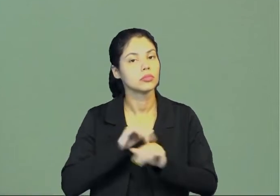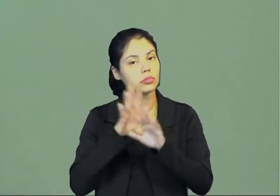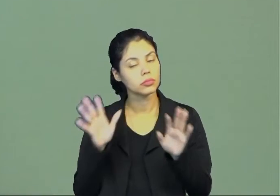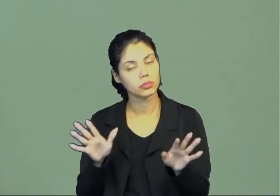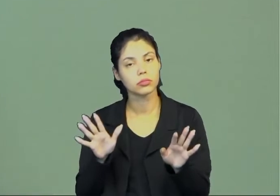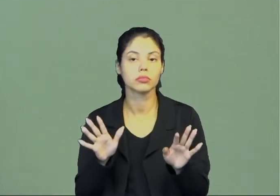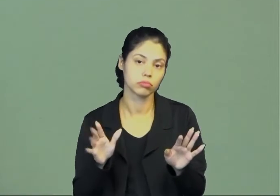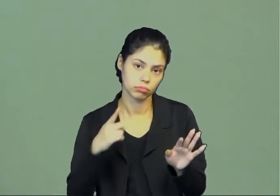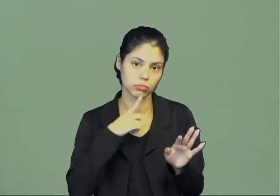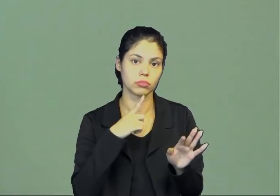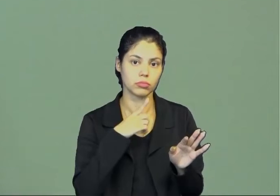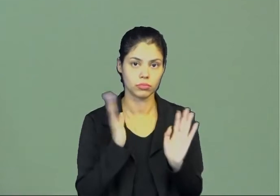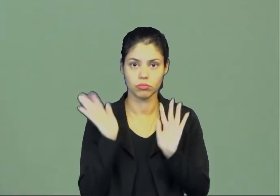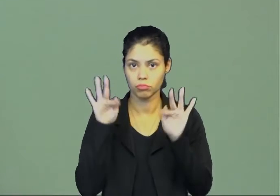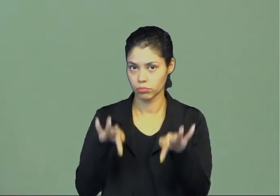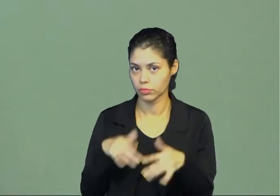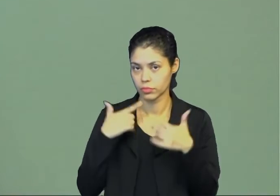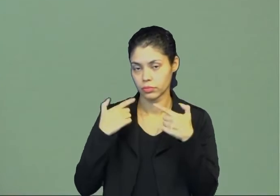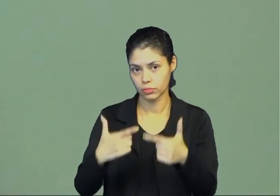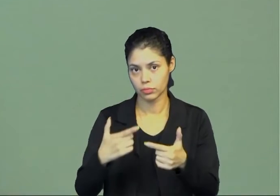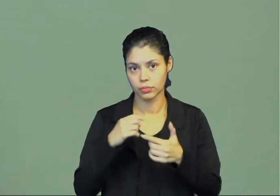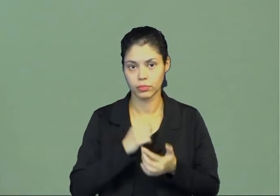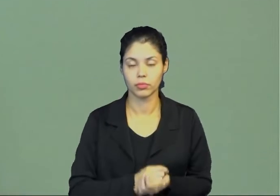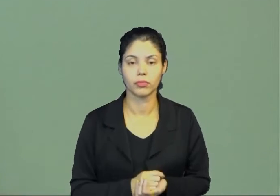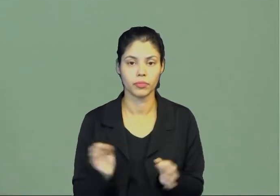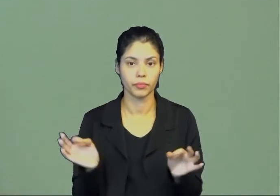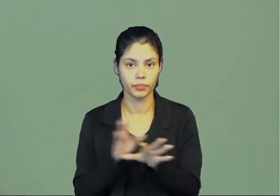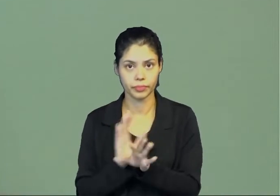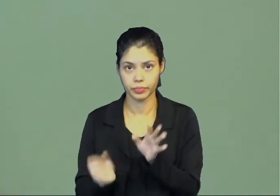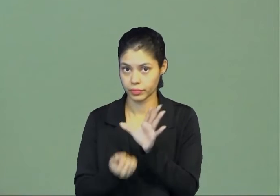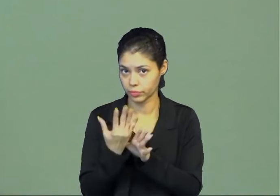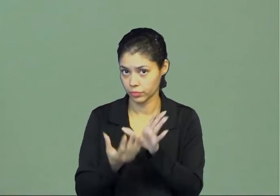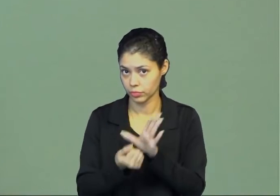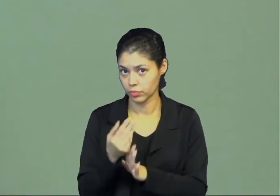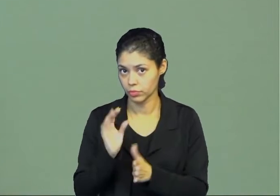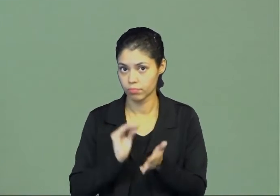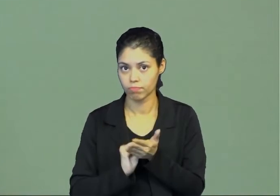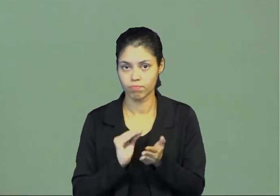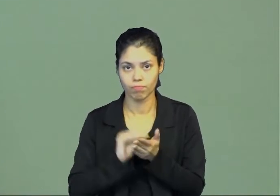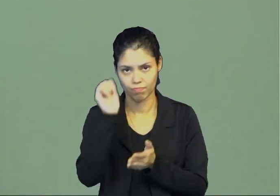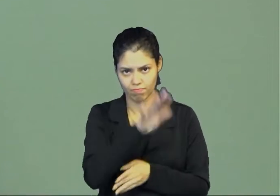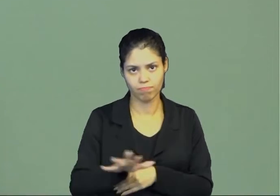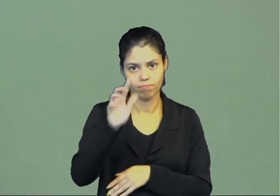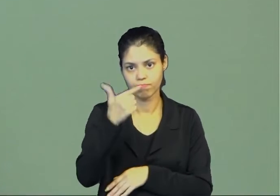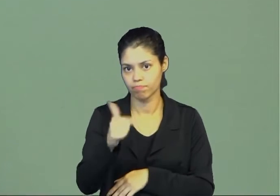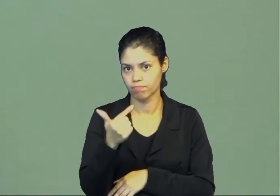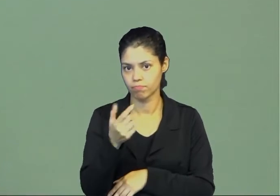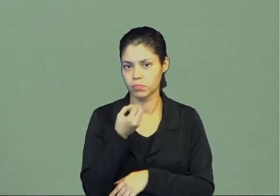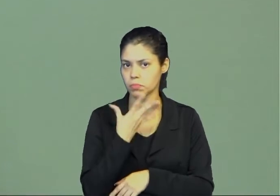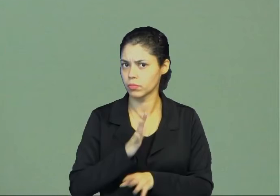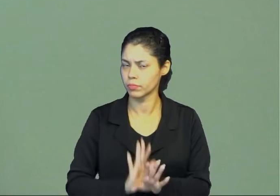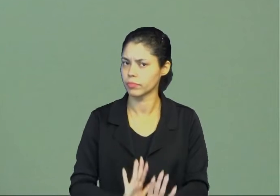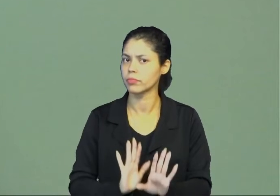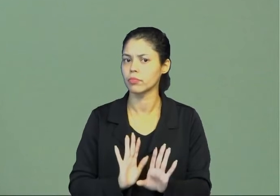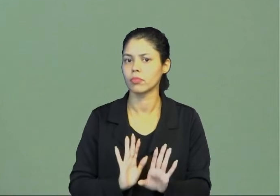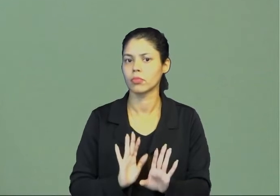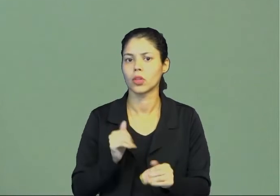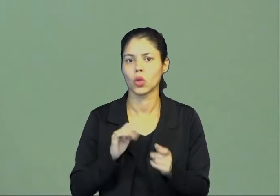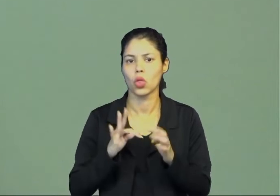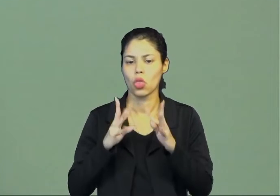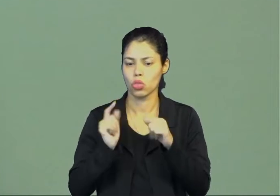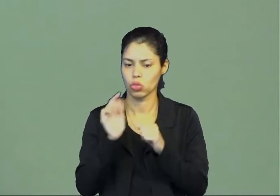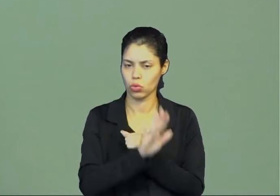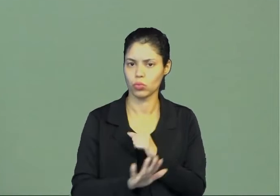claro que o fim da guerra, né, acaba gerando insatisfações gerais ali para